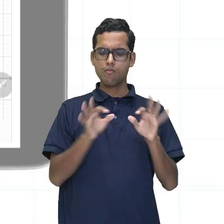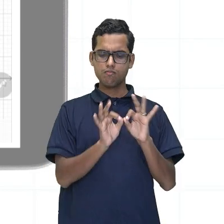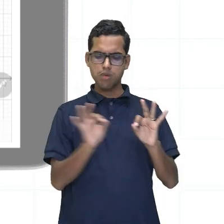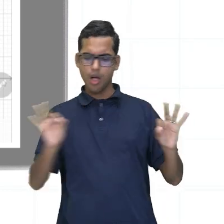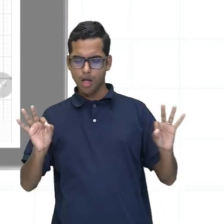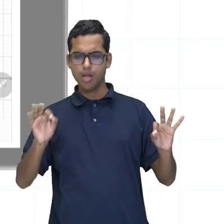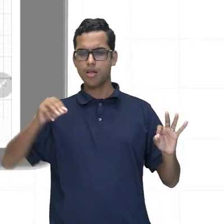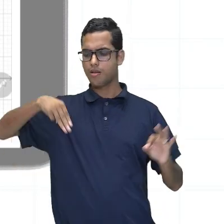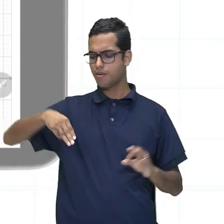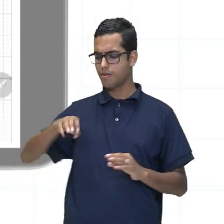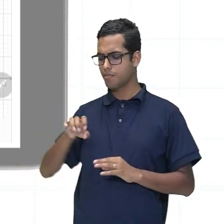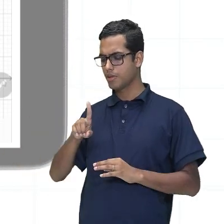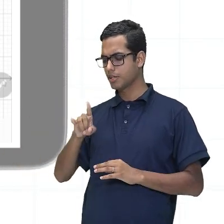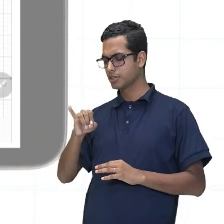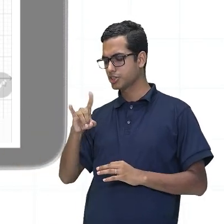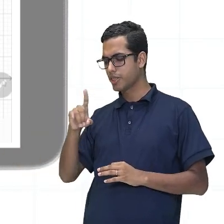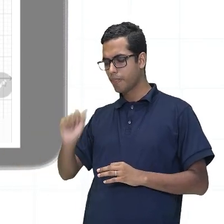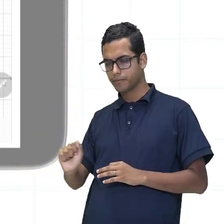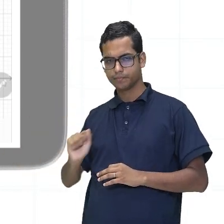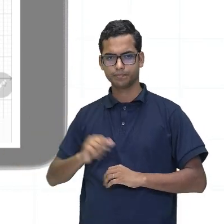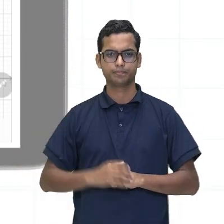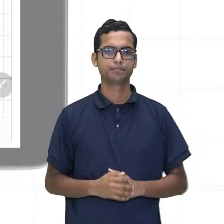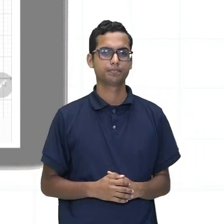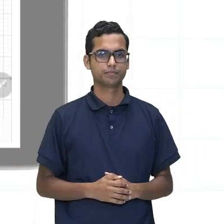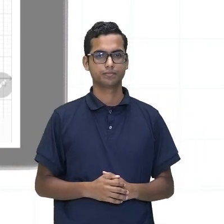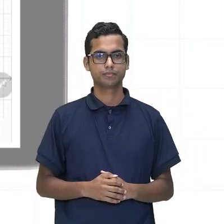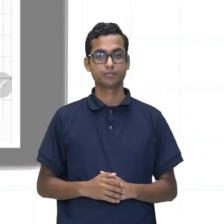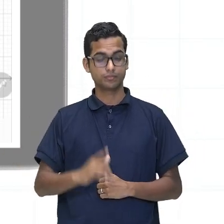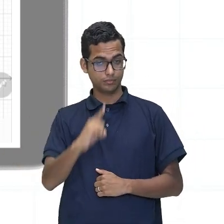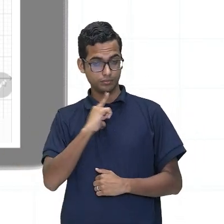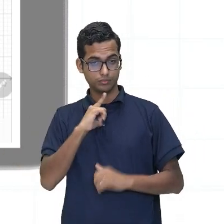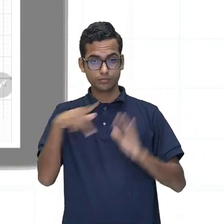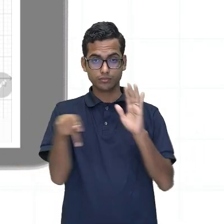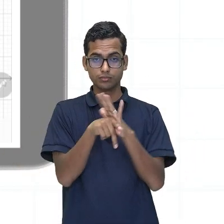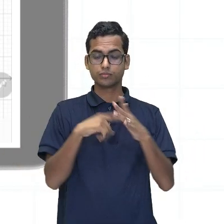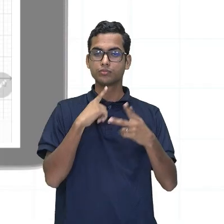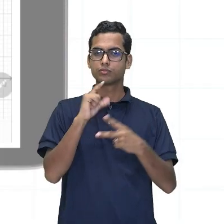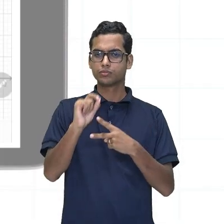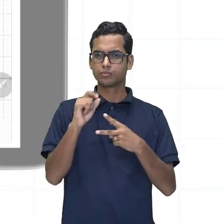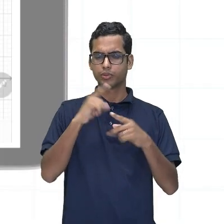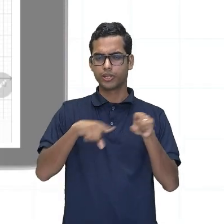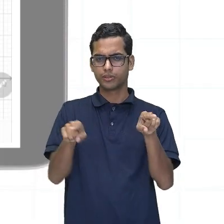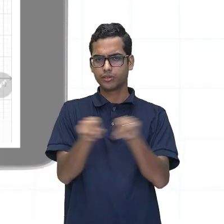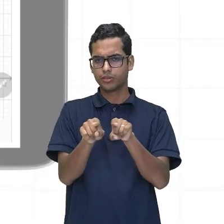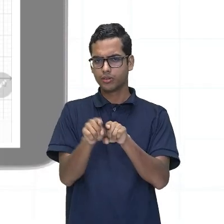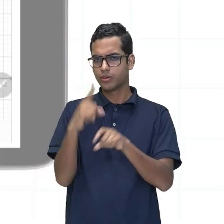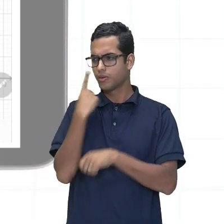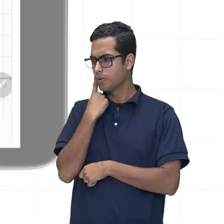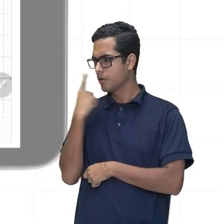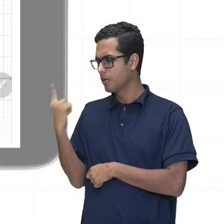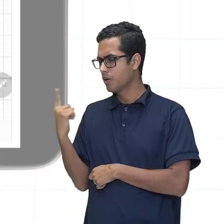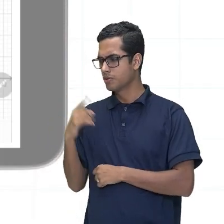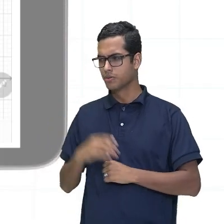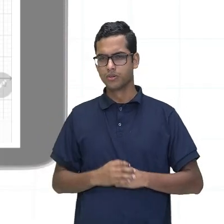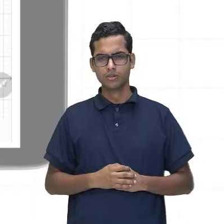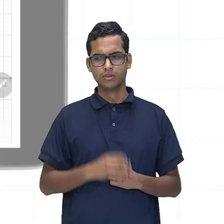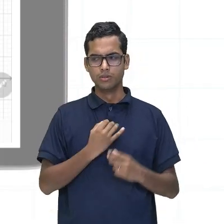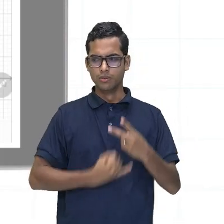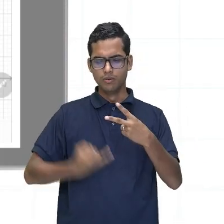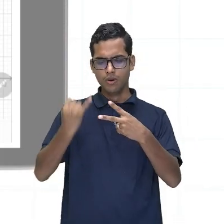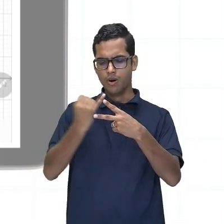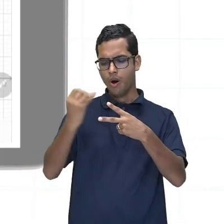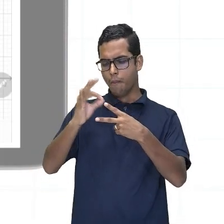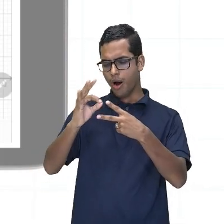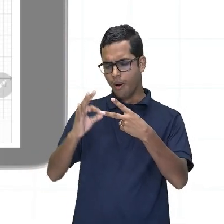Então, a gente pega aqui o polígono de 3 lados, que é o triângulo. Pronto, construímos